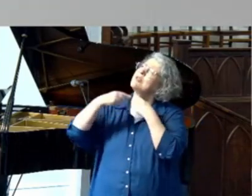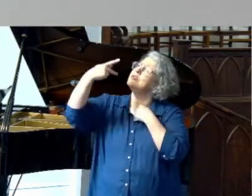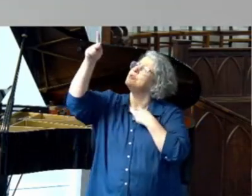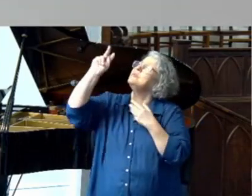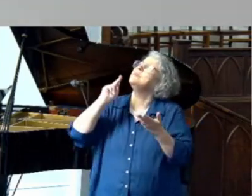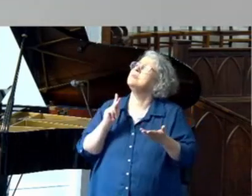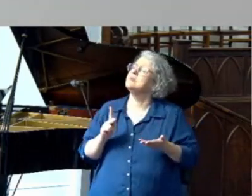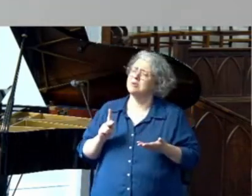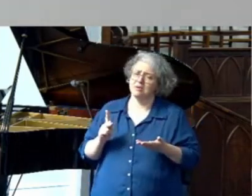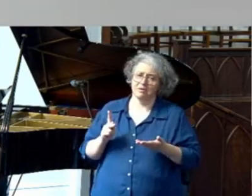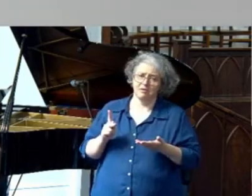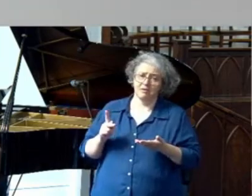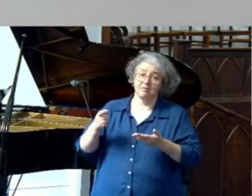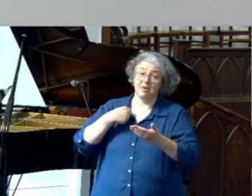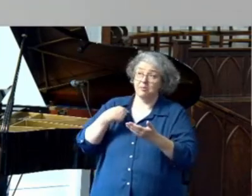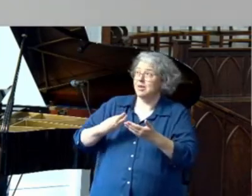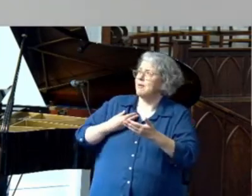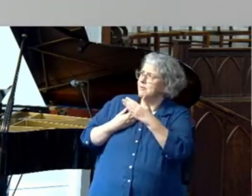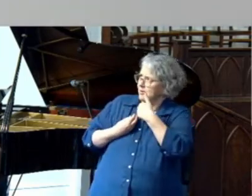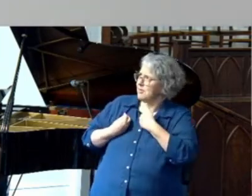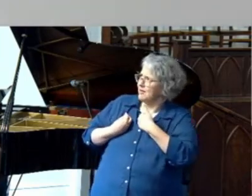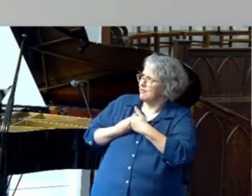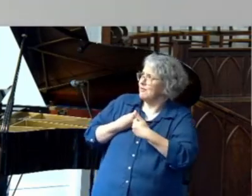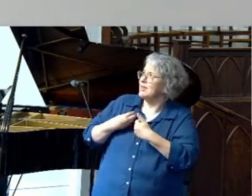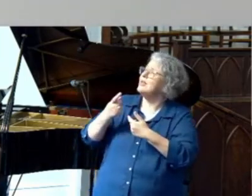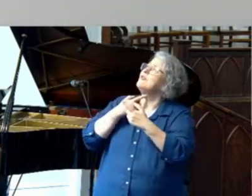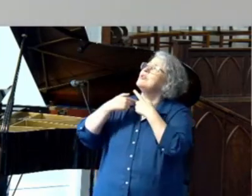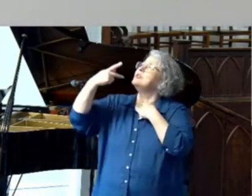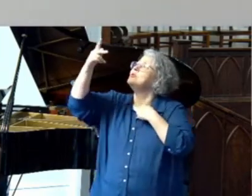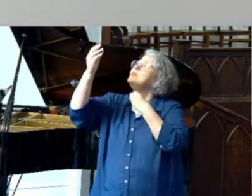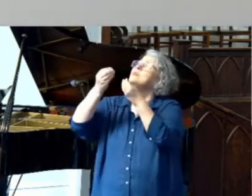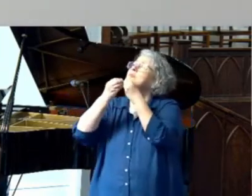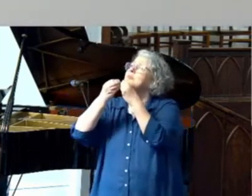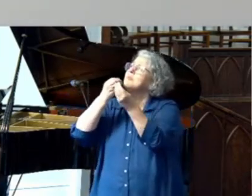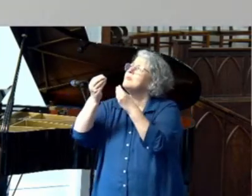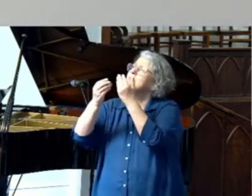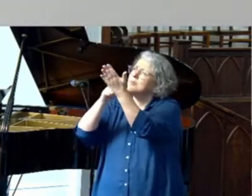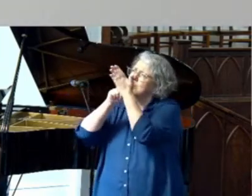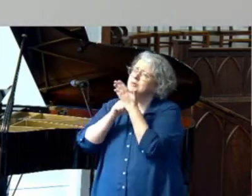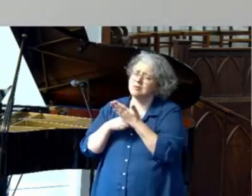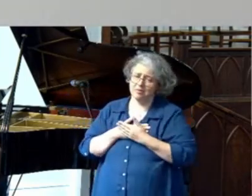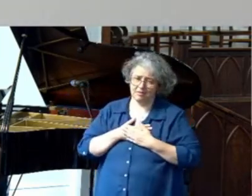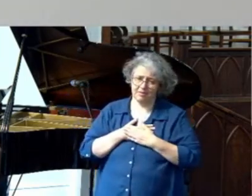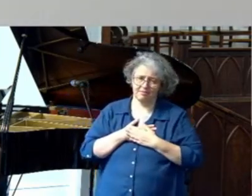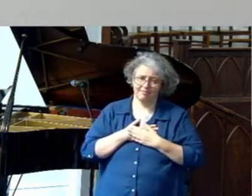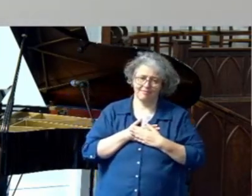Ti. Essa é a maneira de ver se somos parede reta